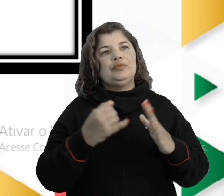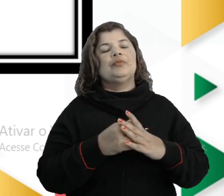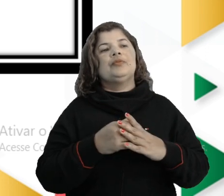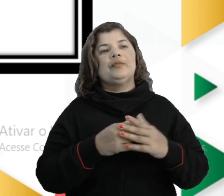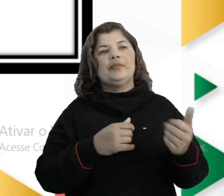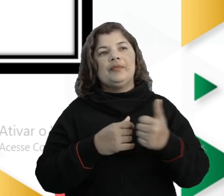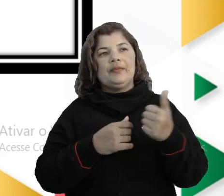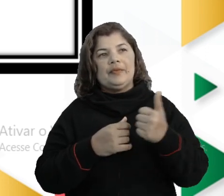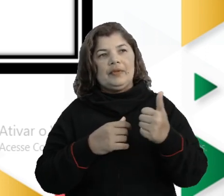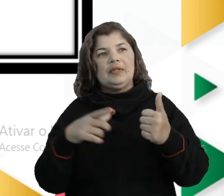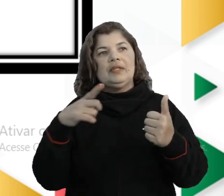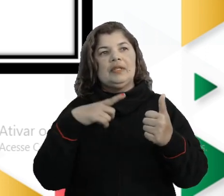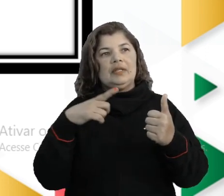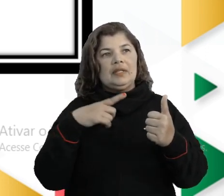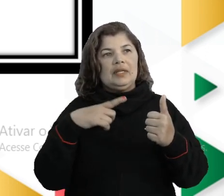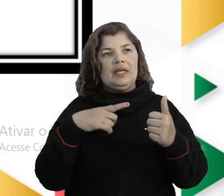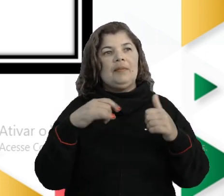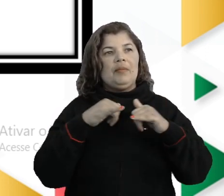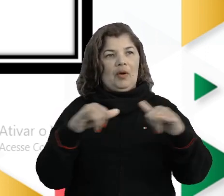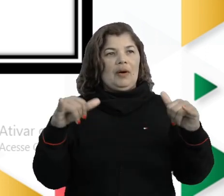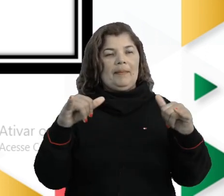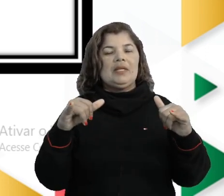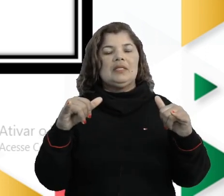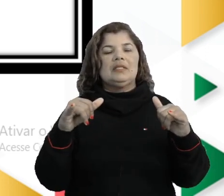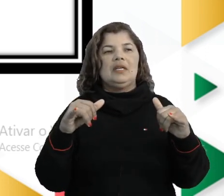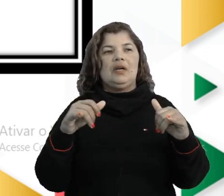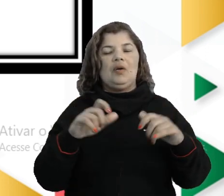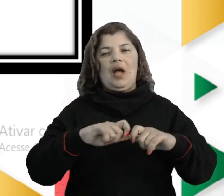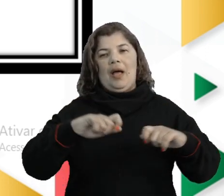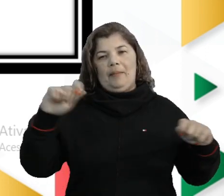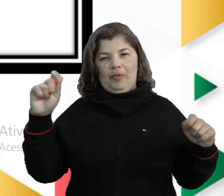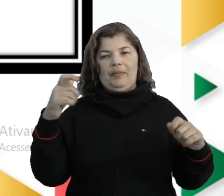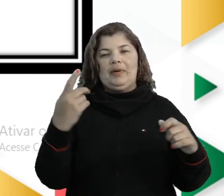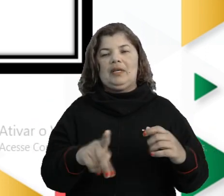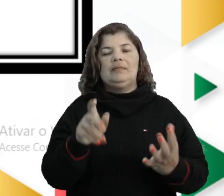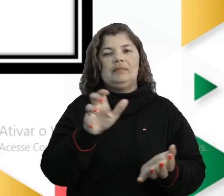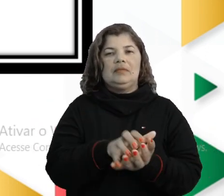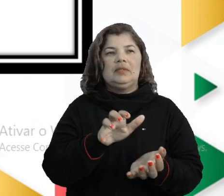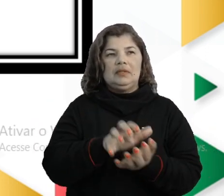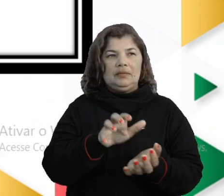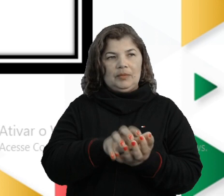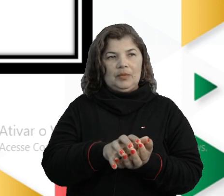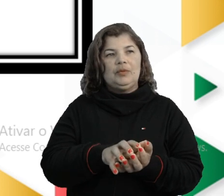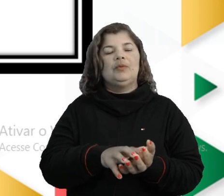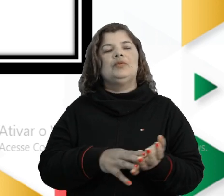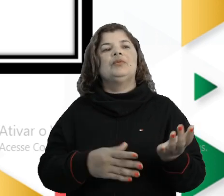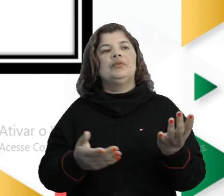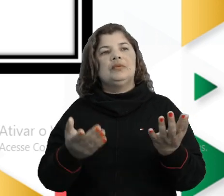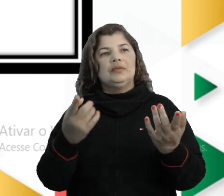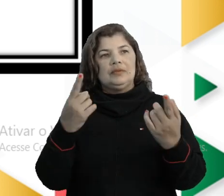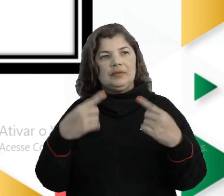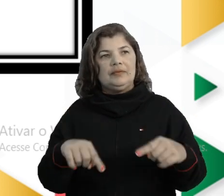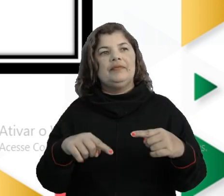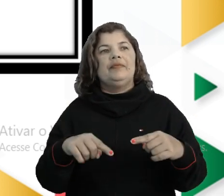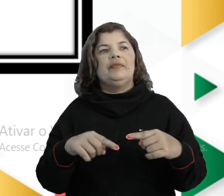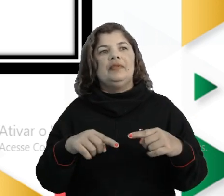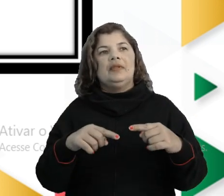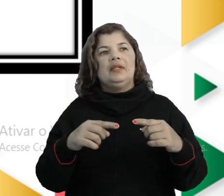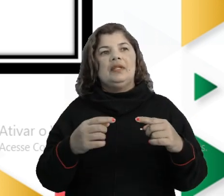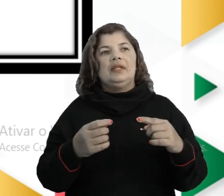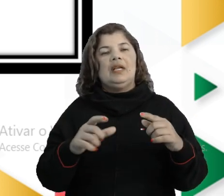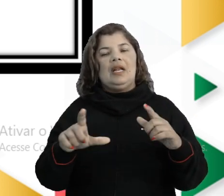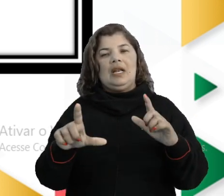Primeiro ponto. Aqui nós temos Proclamação da República da Capitania de Pernambuco, é um ponto exigido. Estabelecida